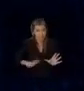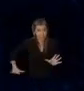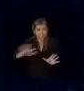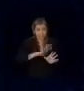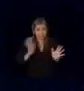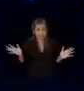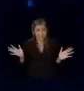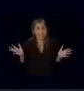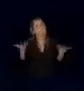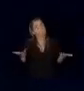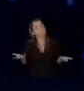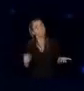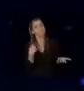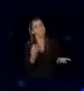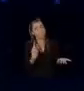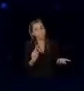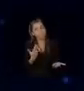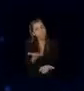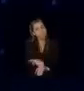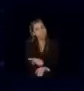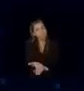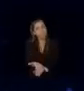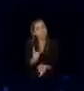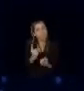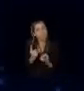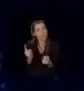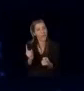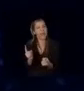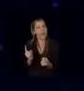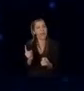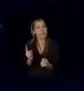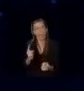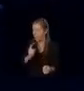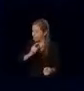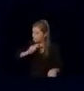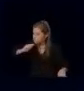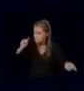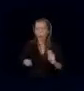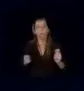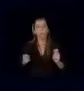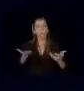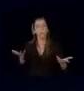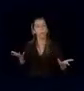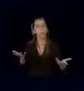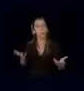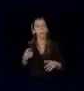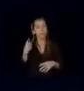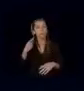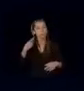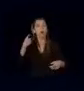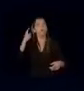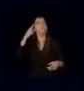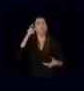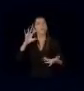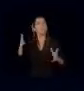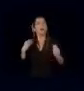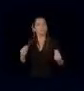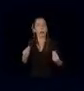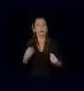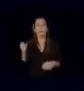está eu acredito no que a direita ganhe na Argentina eu acredito nessa virada não sei se ele fará um bom